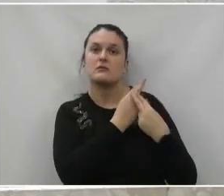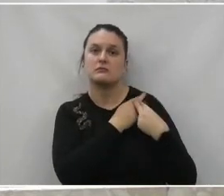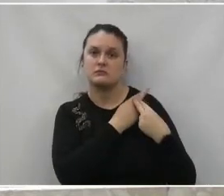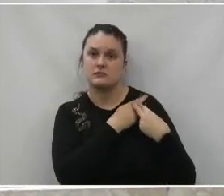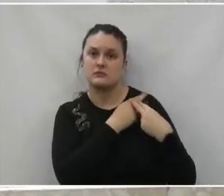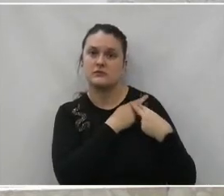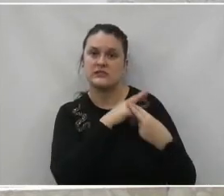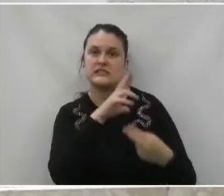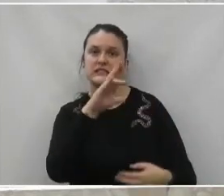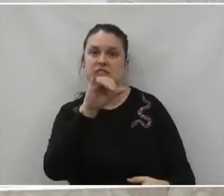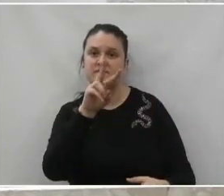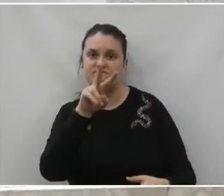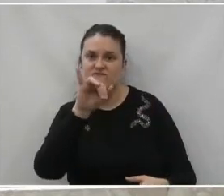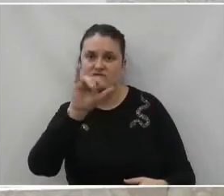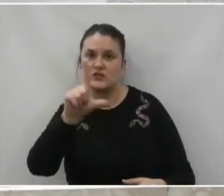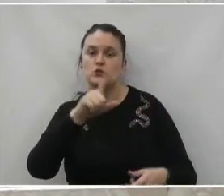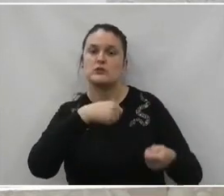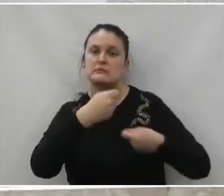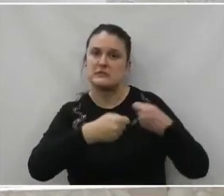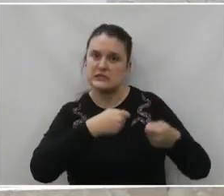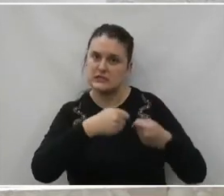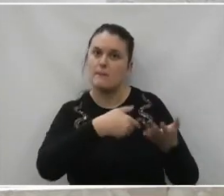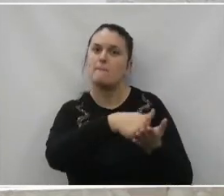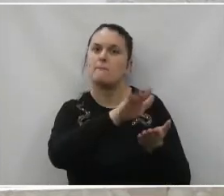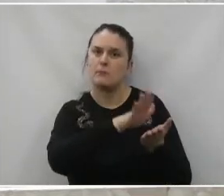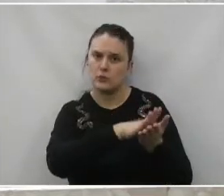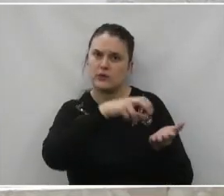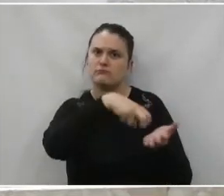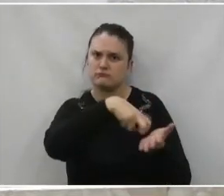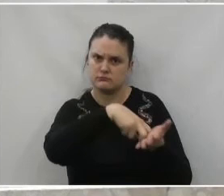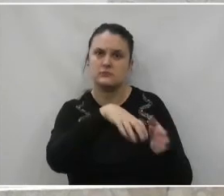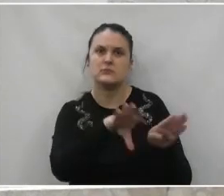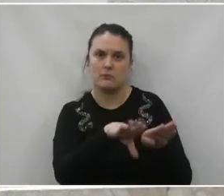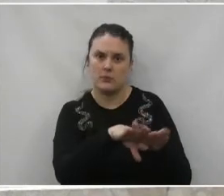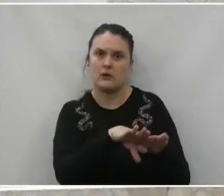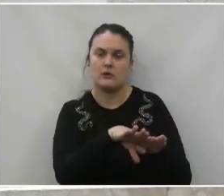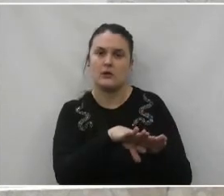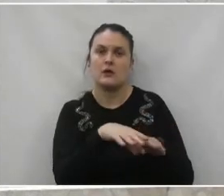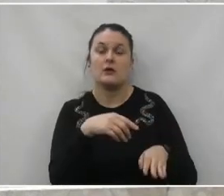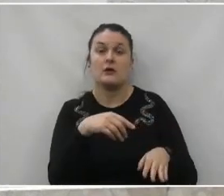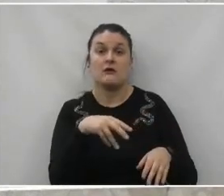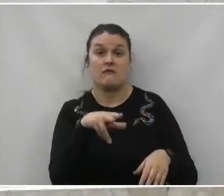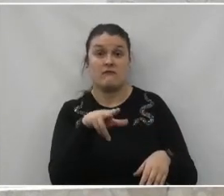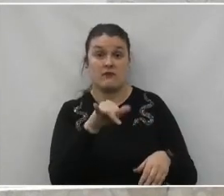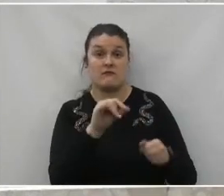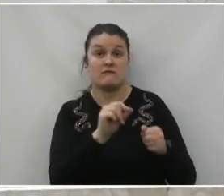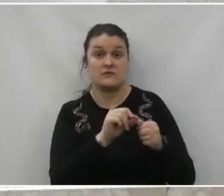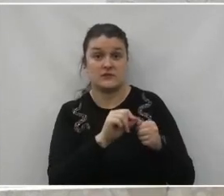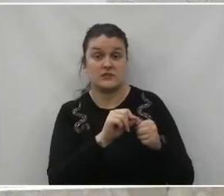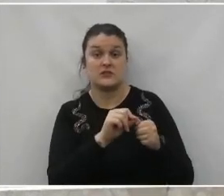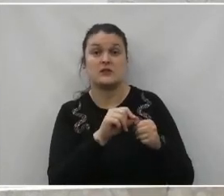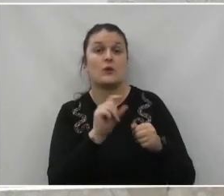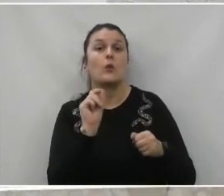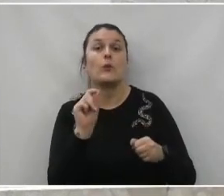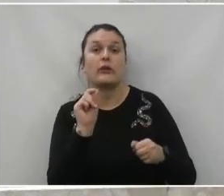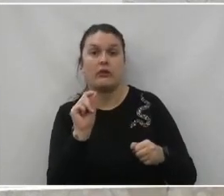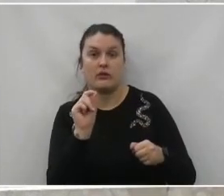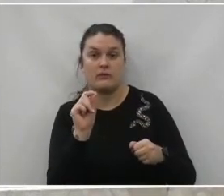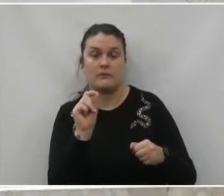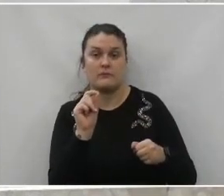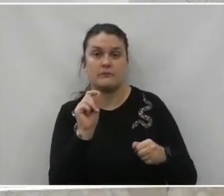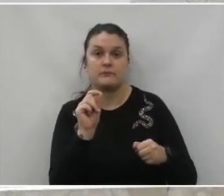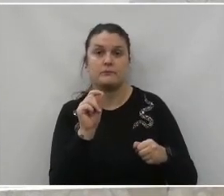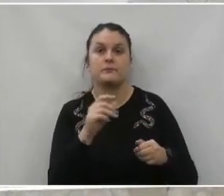responsabilização civil, administrativa e penal dos agentes infratores e os sujeitará à aplicação das seguintes